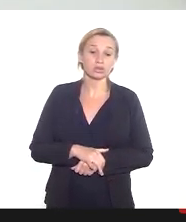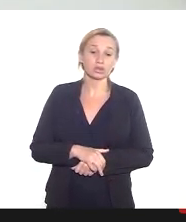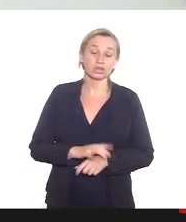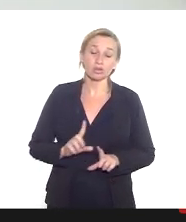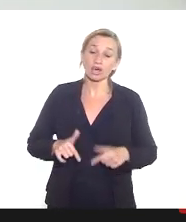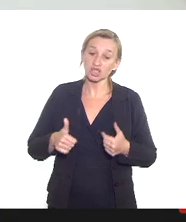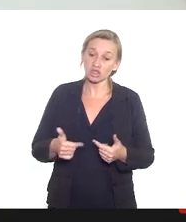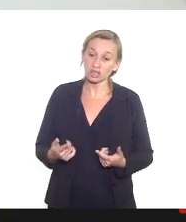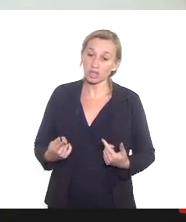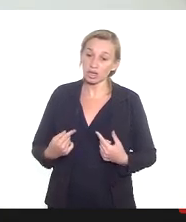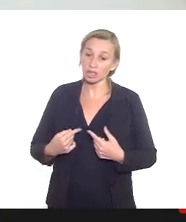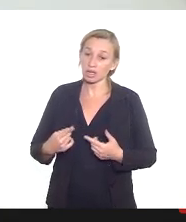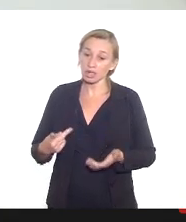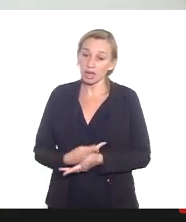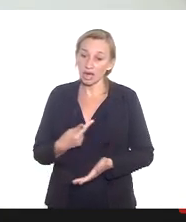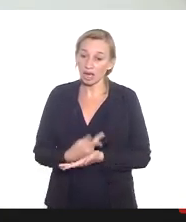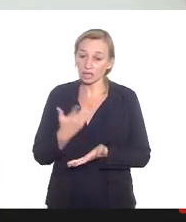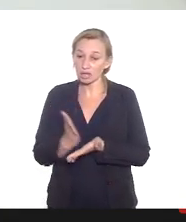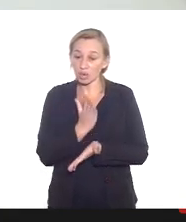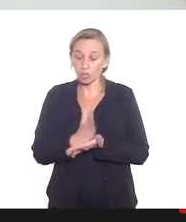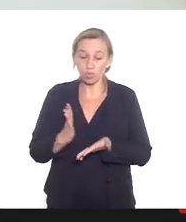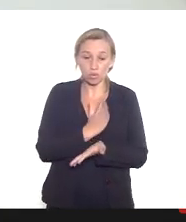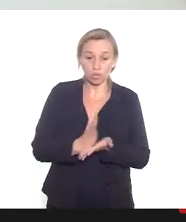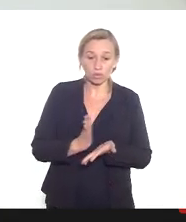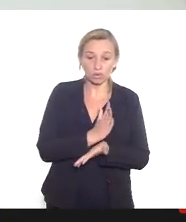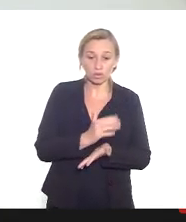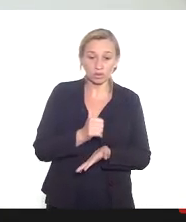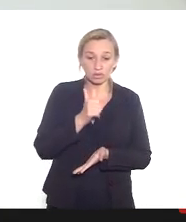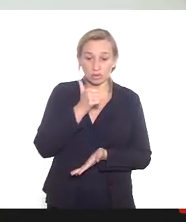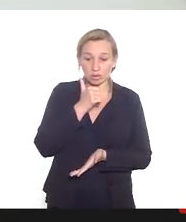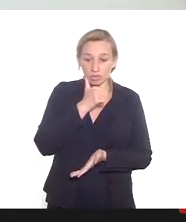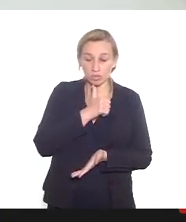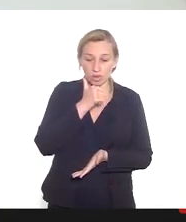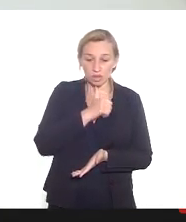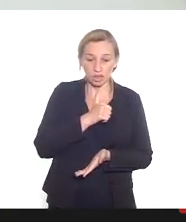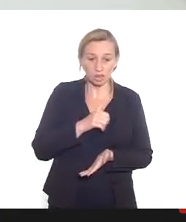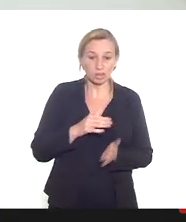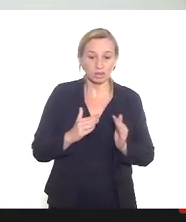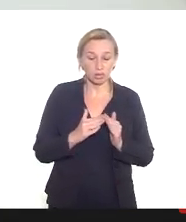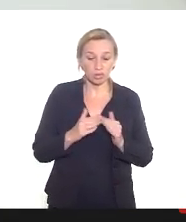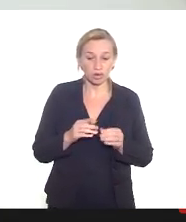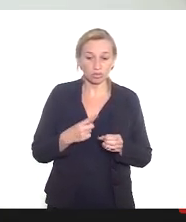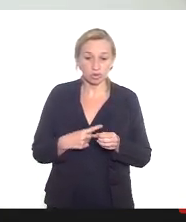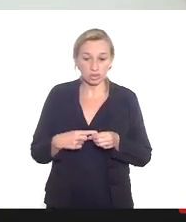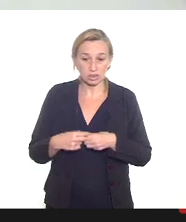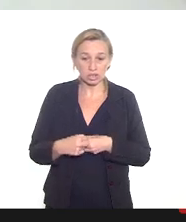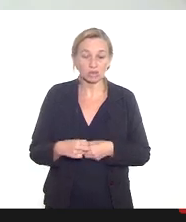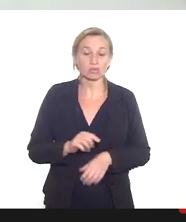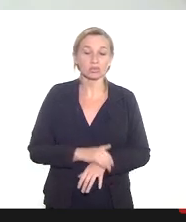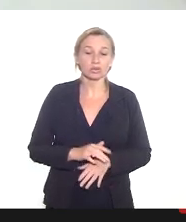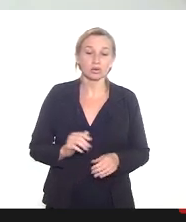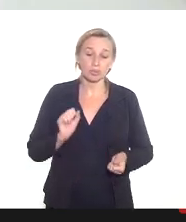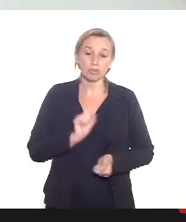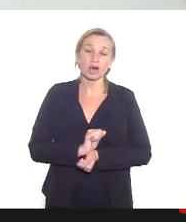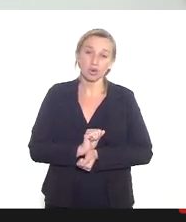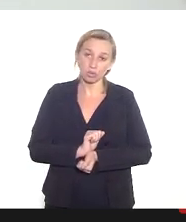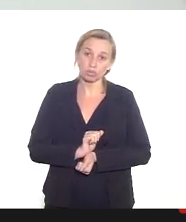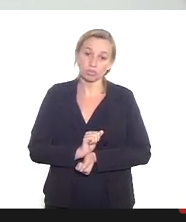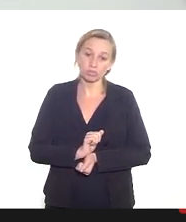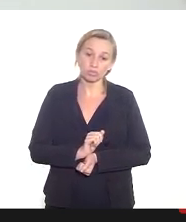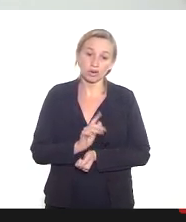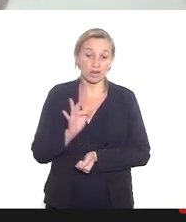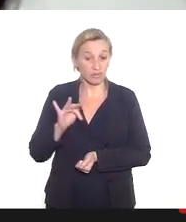na uma gestante né moradora do município e foi restrito para